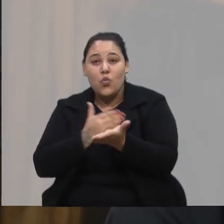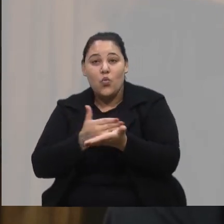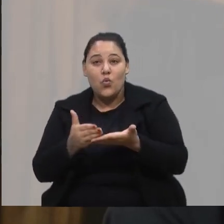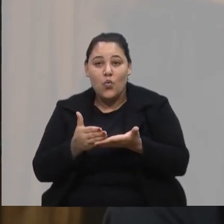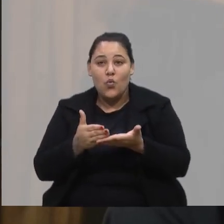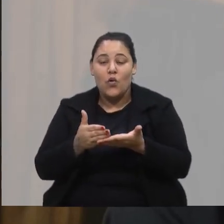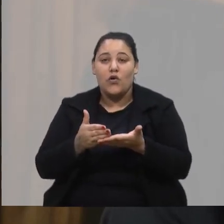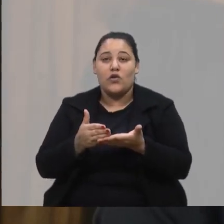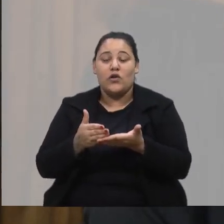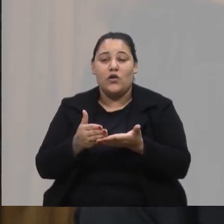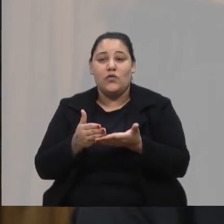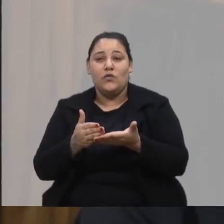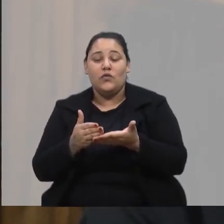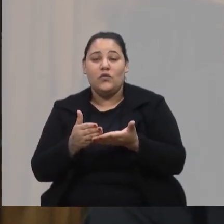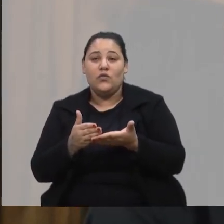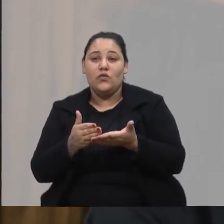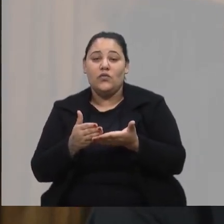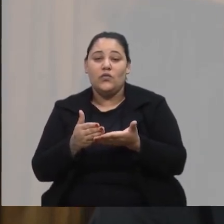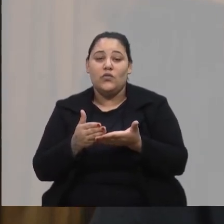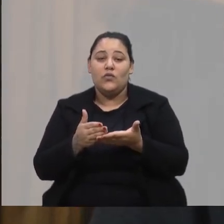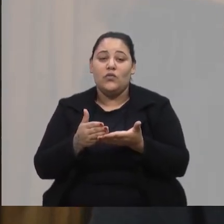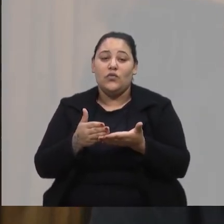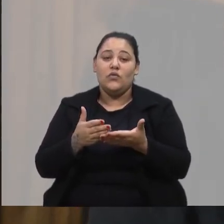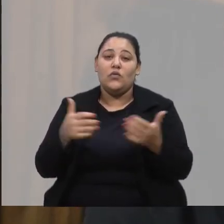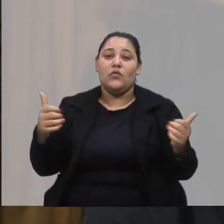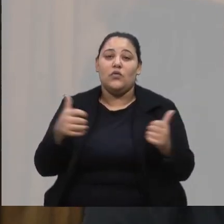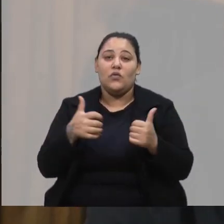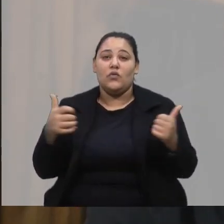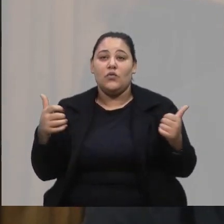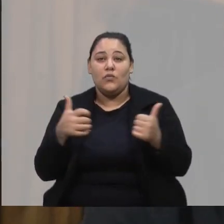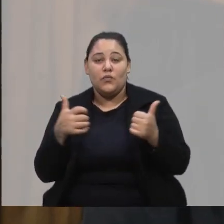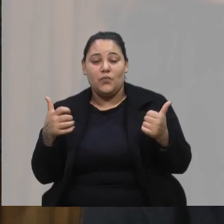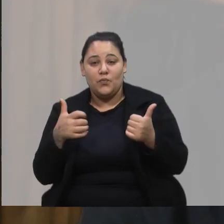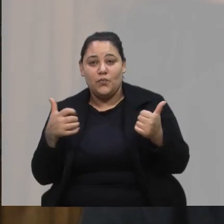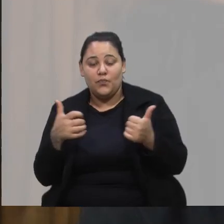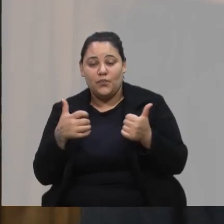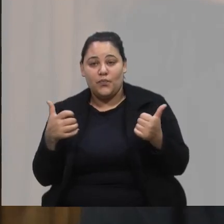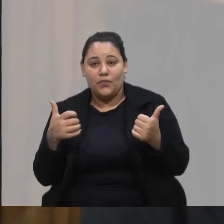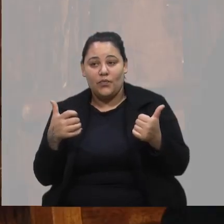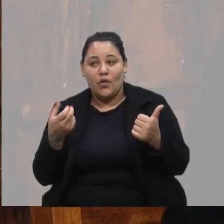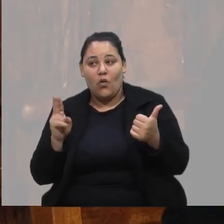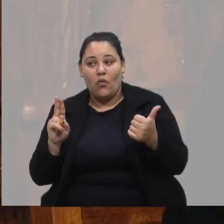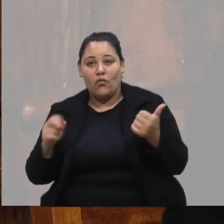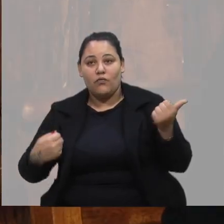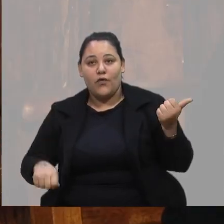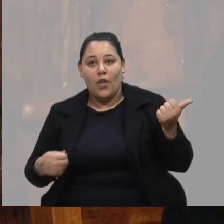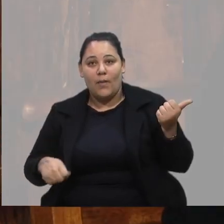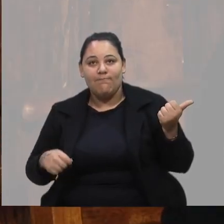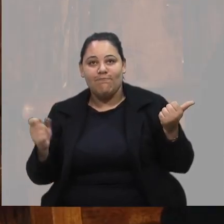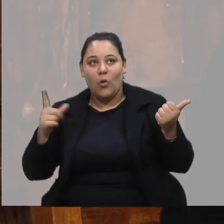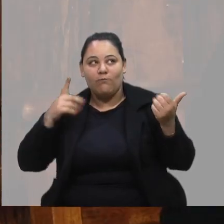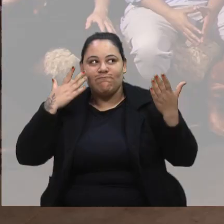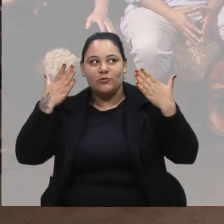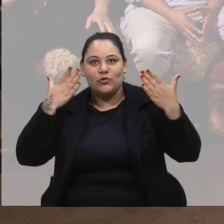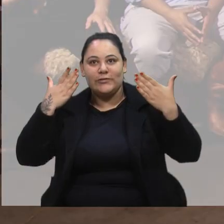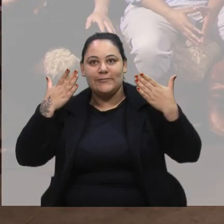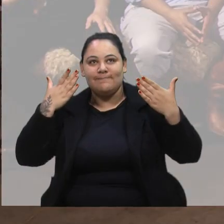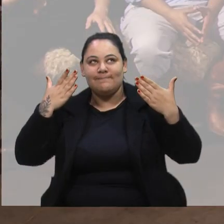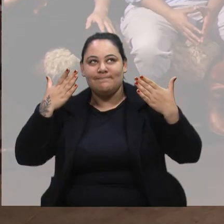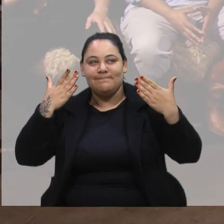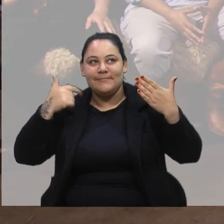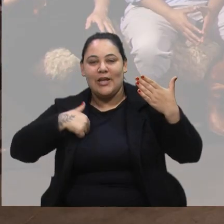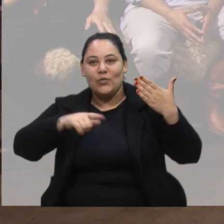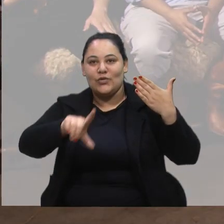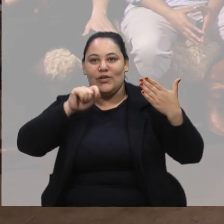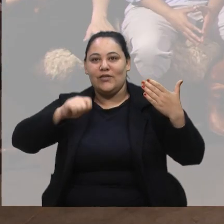né? Mas chegou um momento que eu pensei, eu preciso escolher entre a gaita ou o violão, né? Então, eu optei